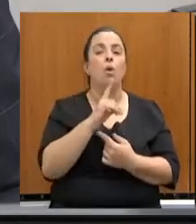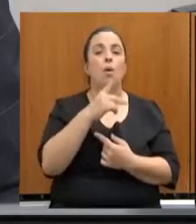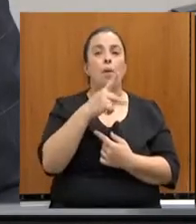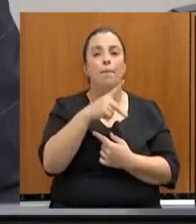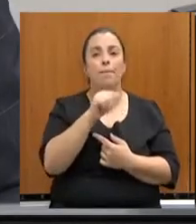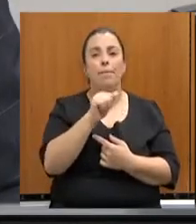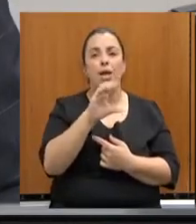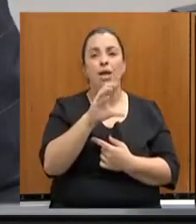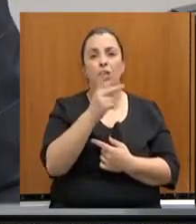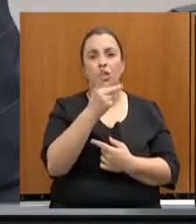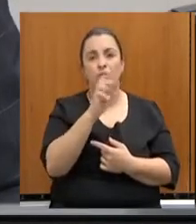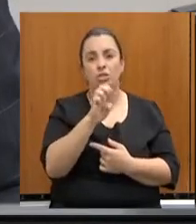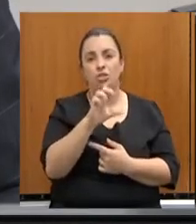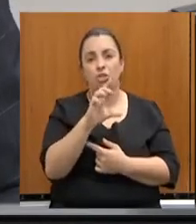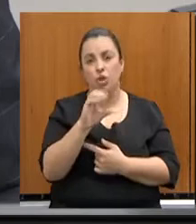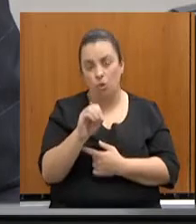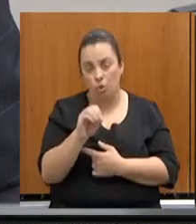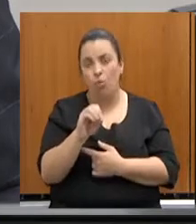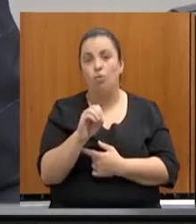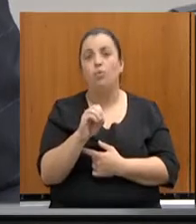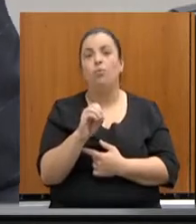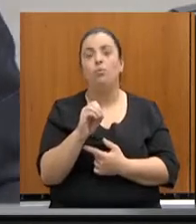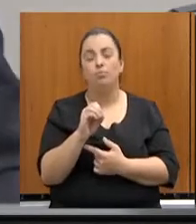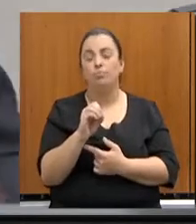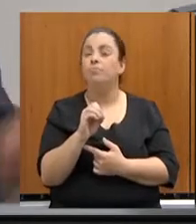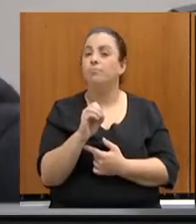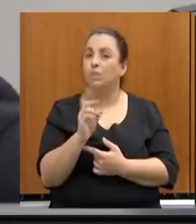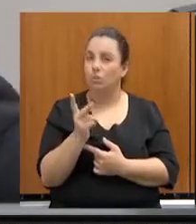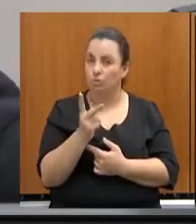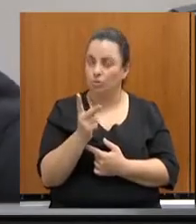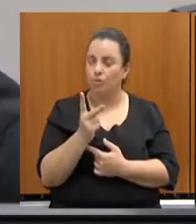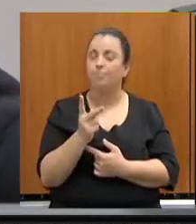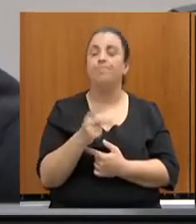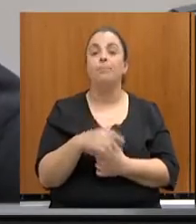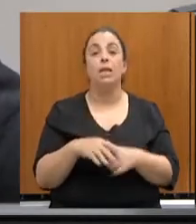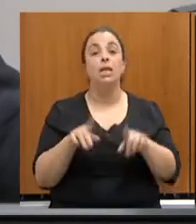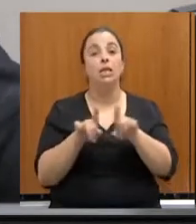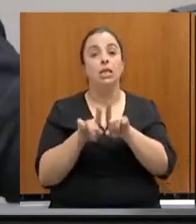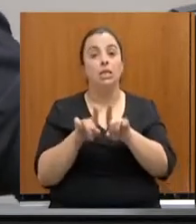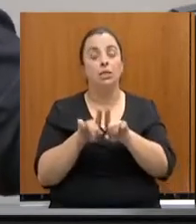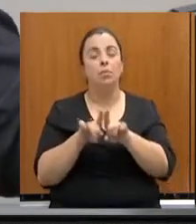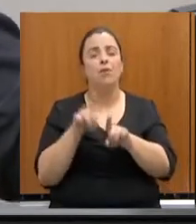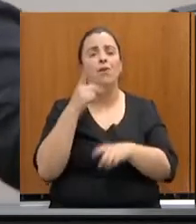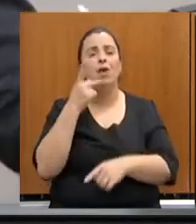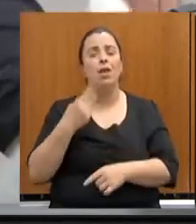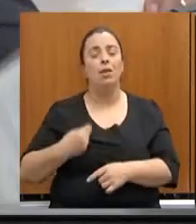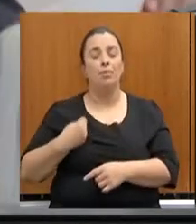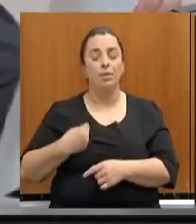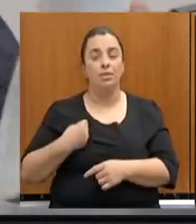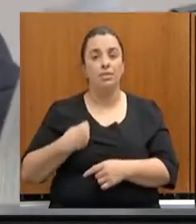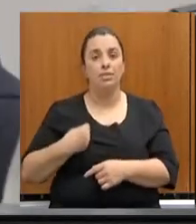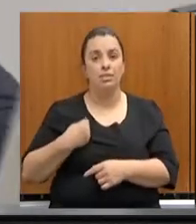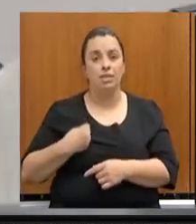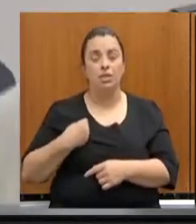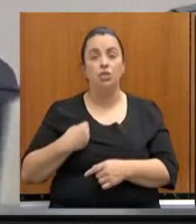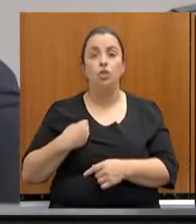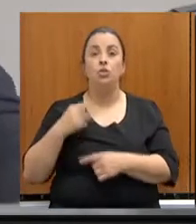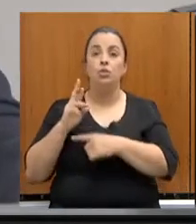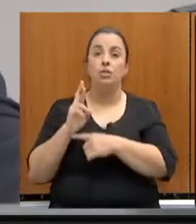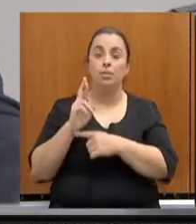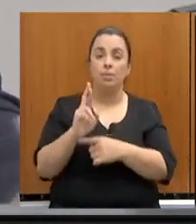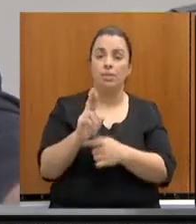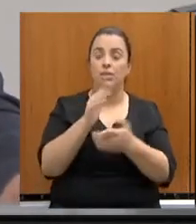deputado e não somente desse deputados registro também a presença aqui dos representantes da Secretaria